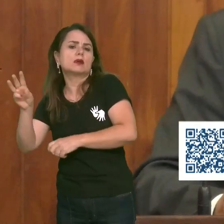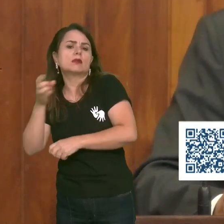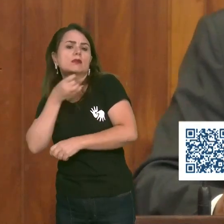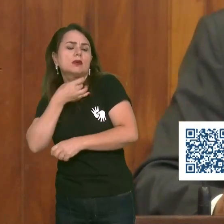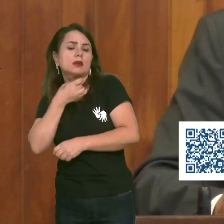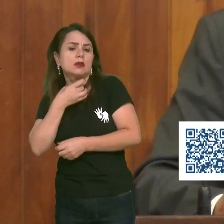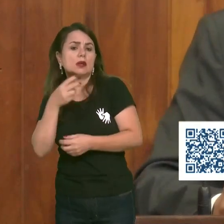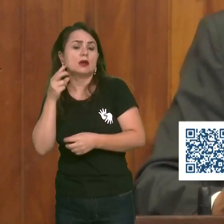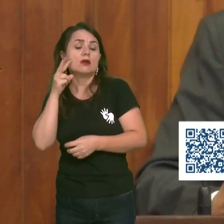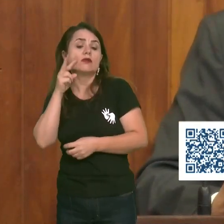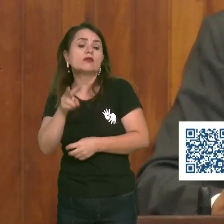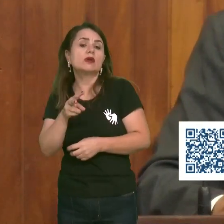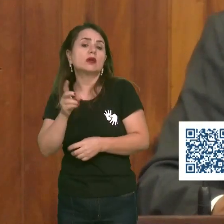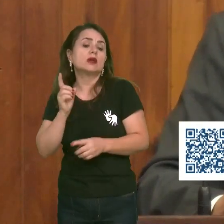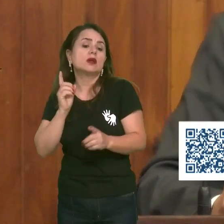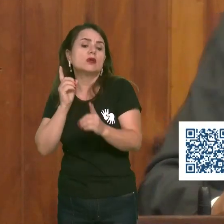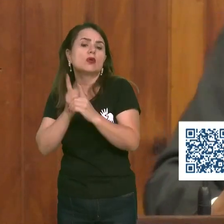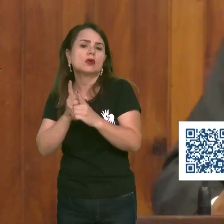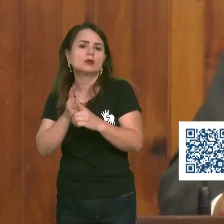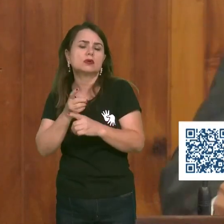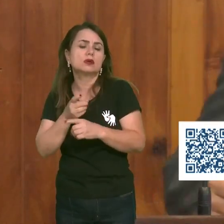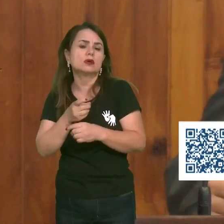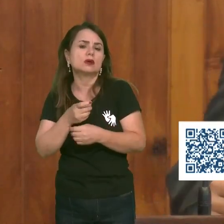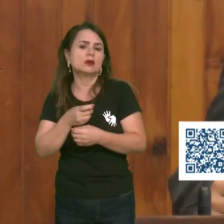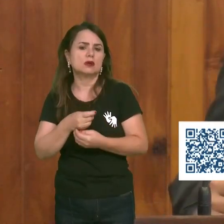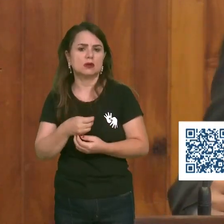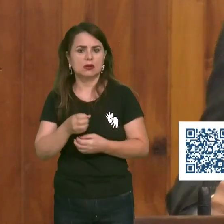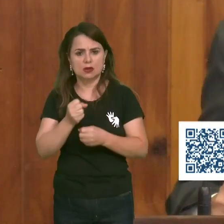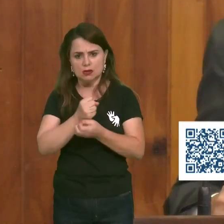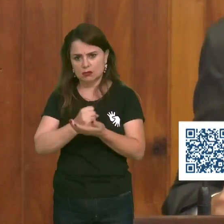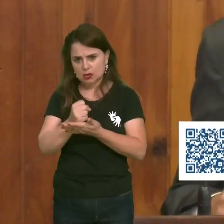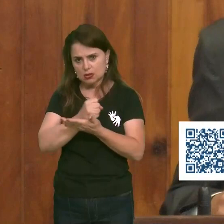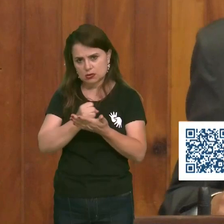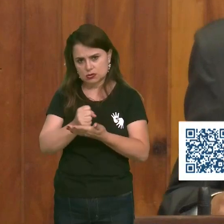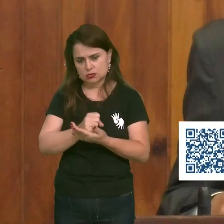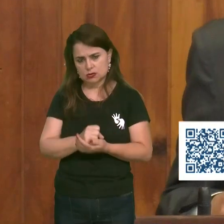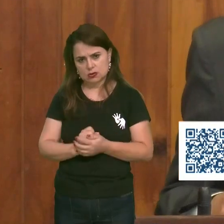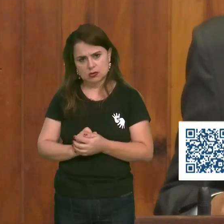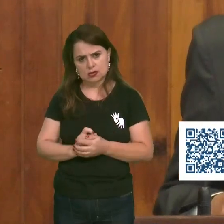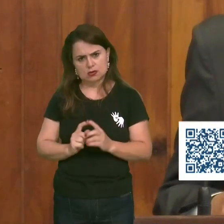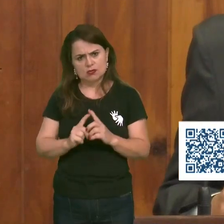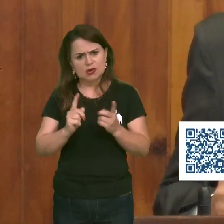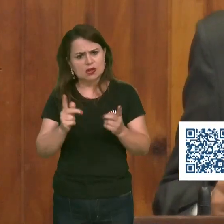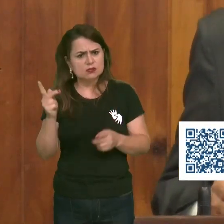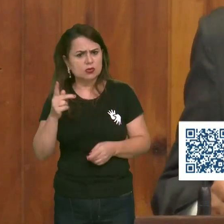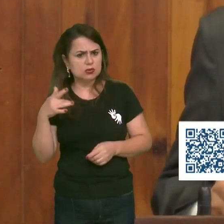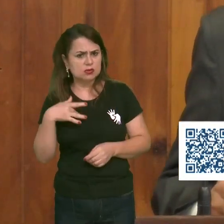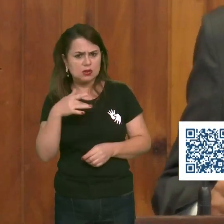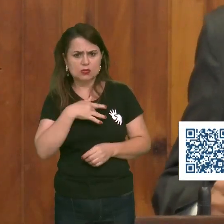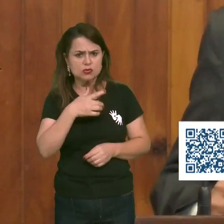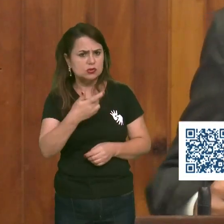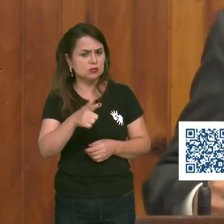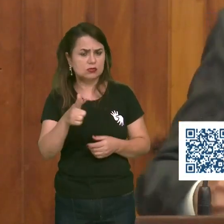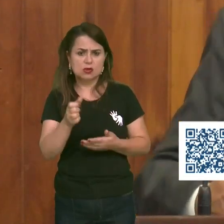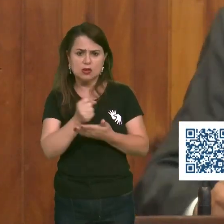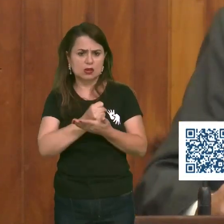para uso contínuo diabéticos não se encontra no posto de saúde então